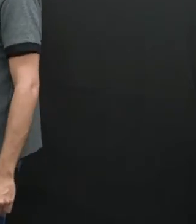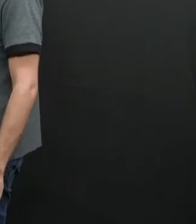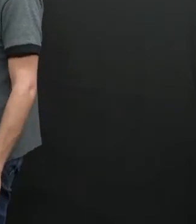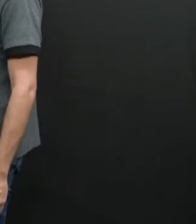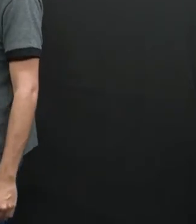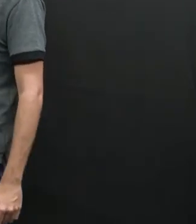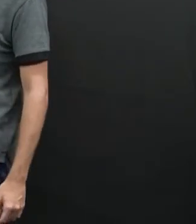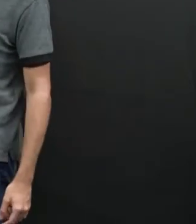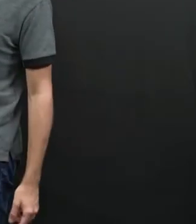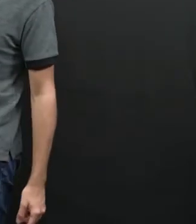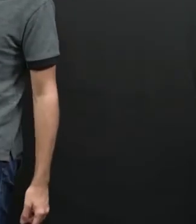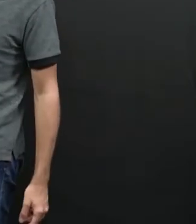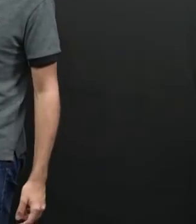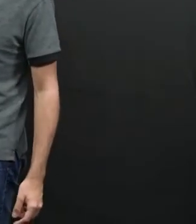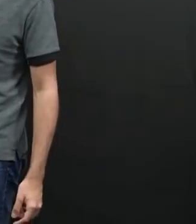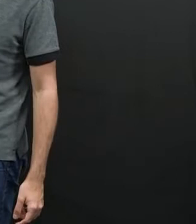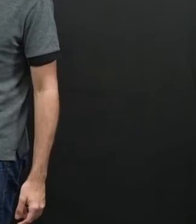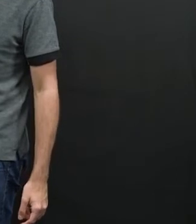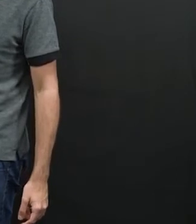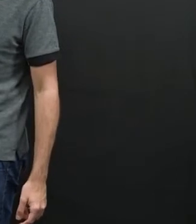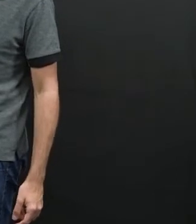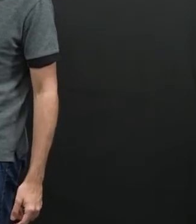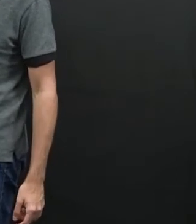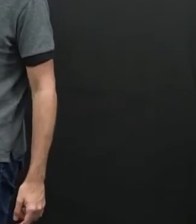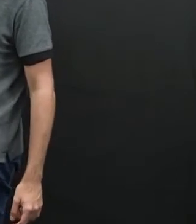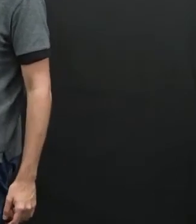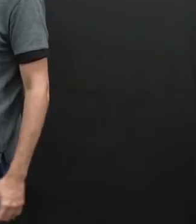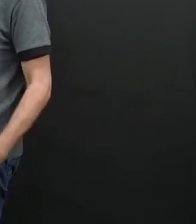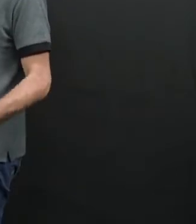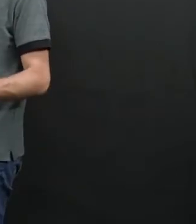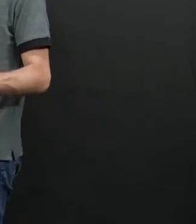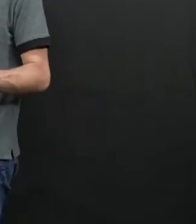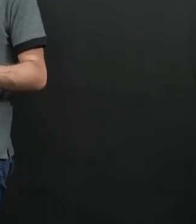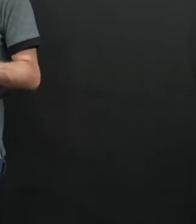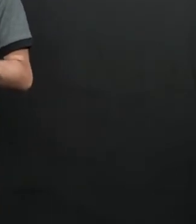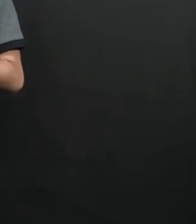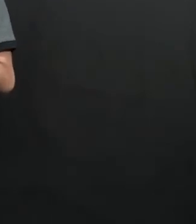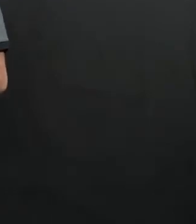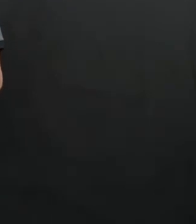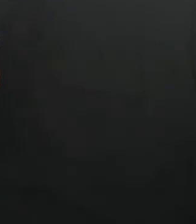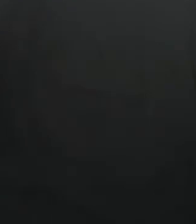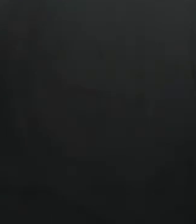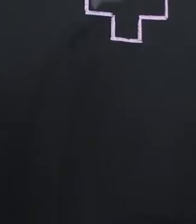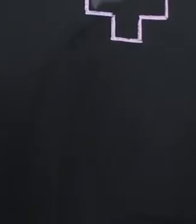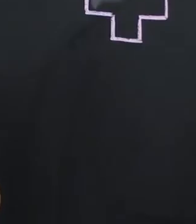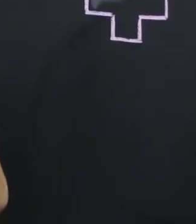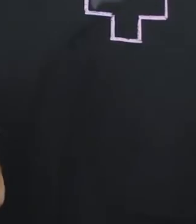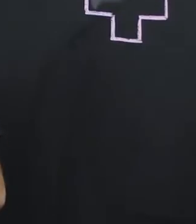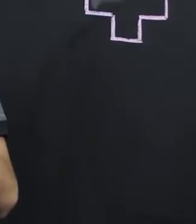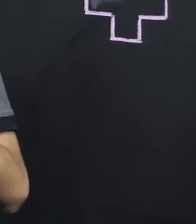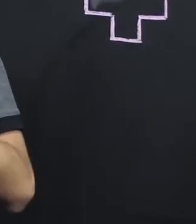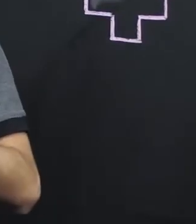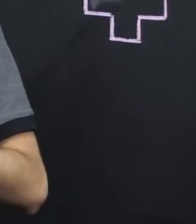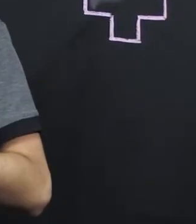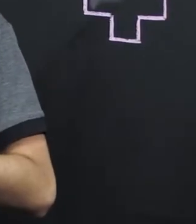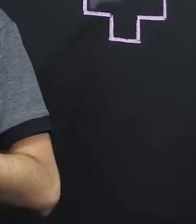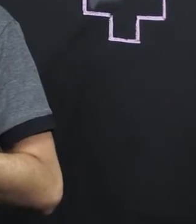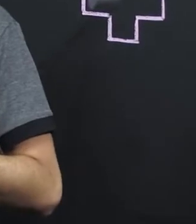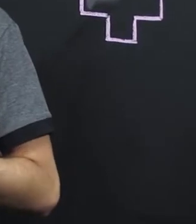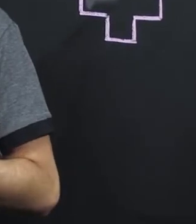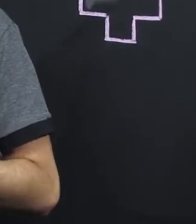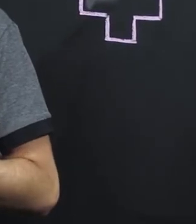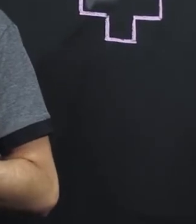têm desdobramento aqui no Brasil também. Para encerrar e para que fique bastante